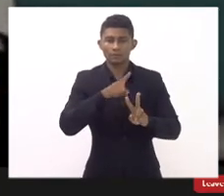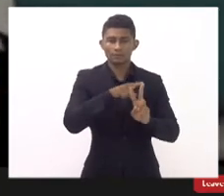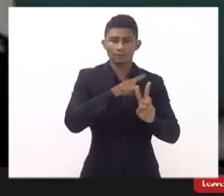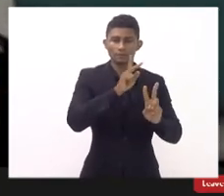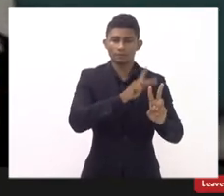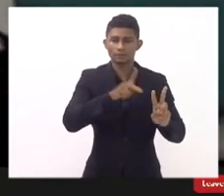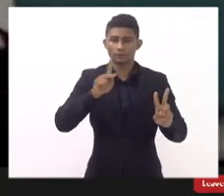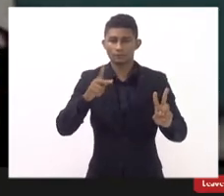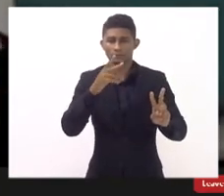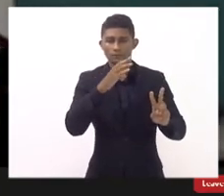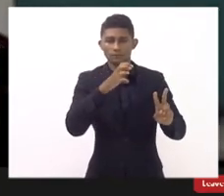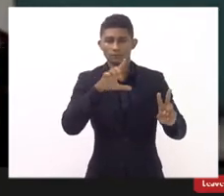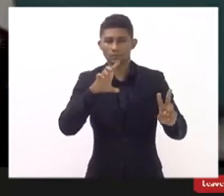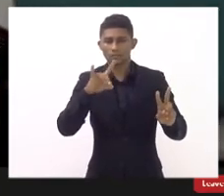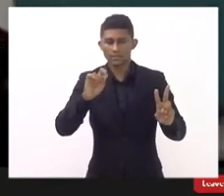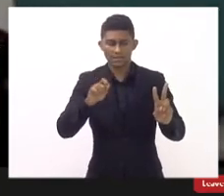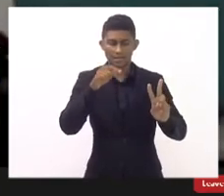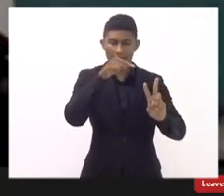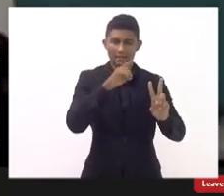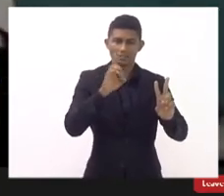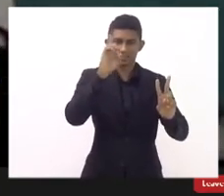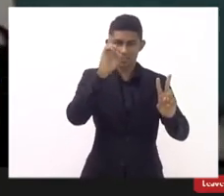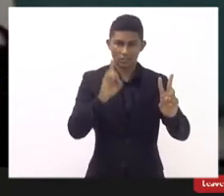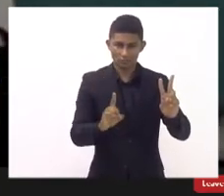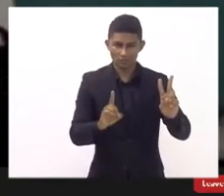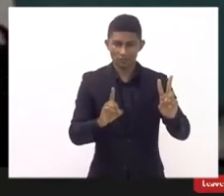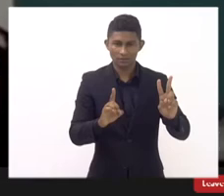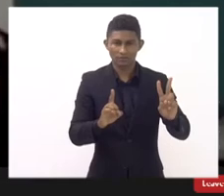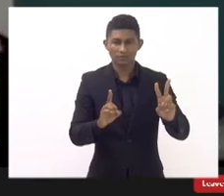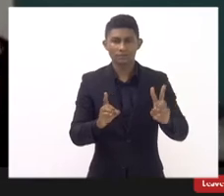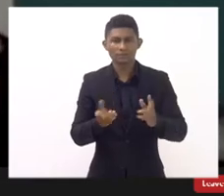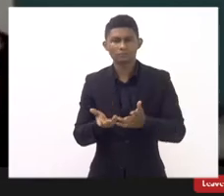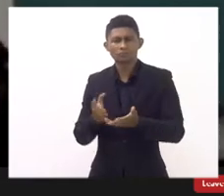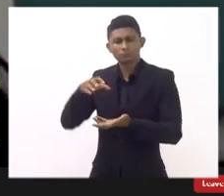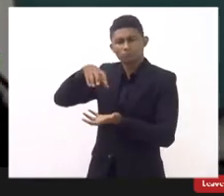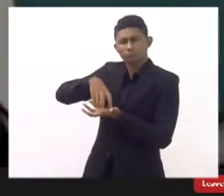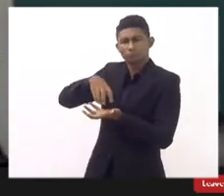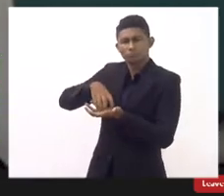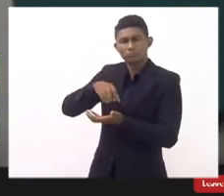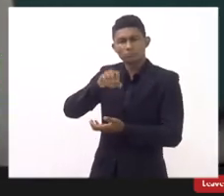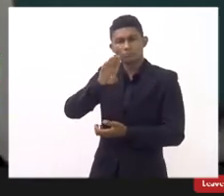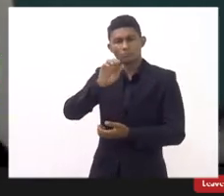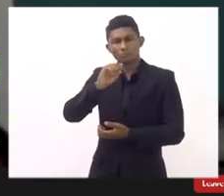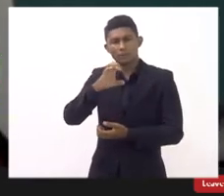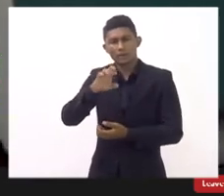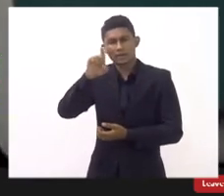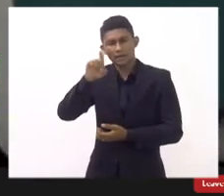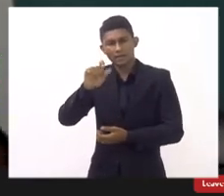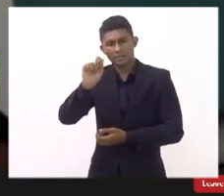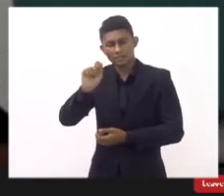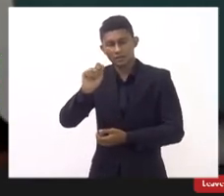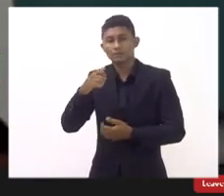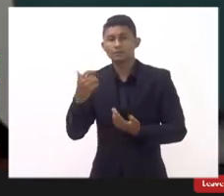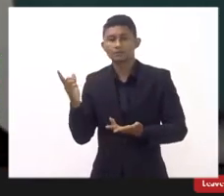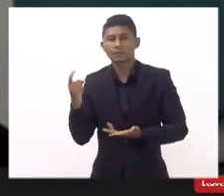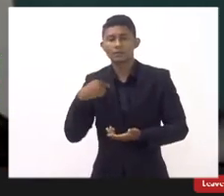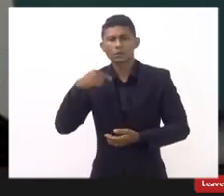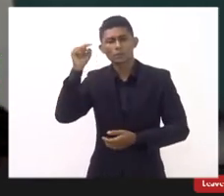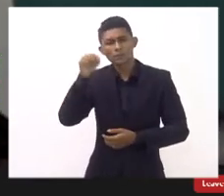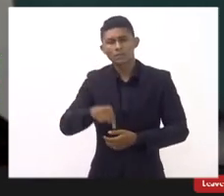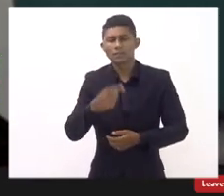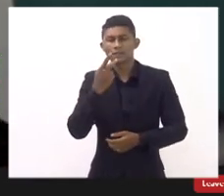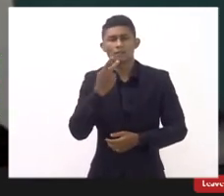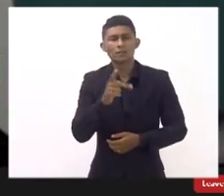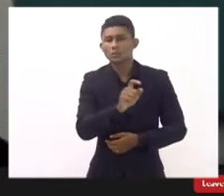é diretora da Escola Técnica Estadual Berfinoli, lá em Bacaxá, a gente está representando o Fórum dos Diretores da FAETEC, e vem trazer aqui para vocês um pouquinho